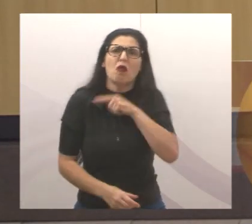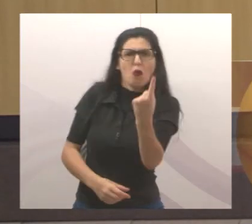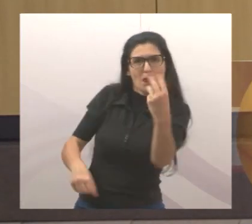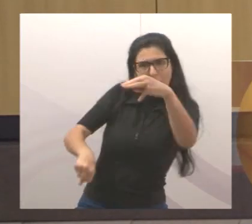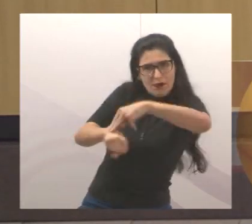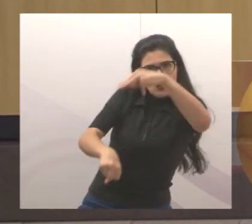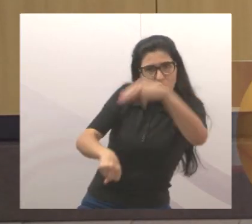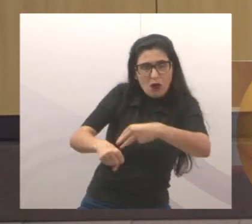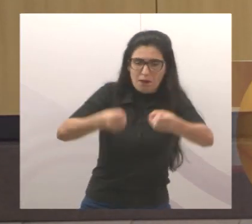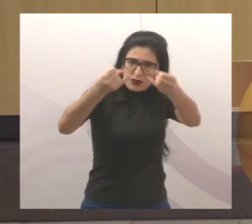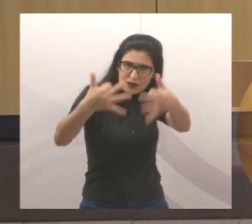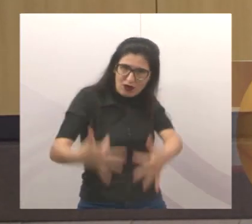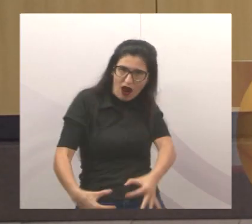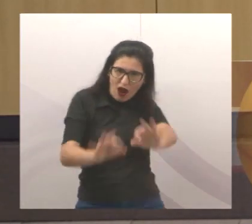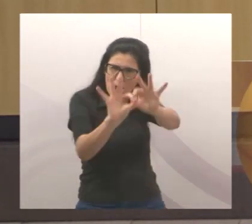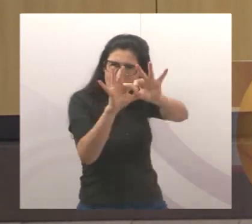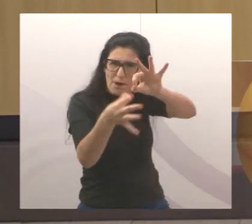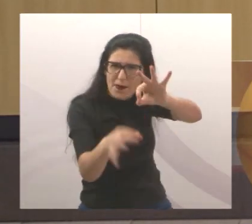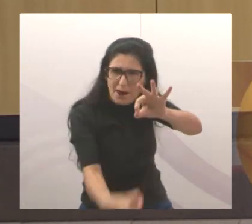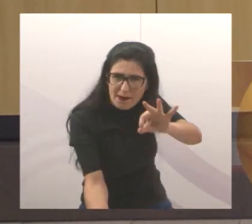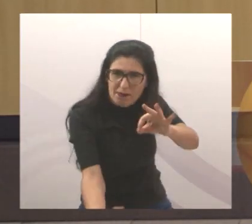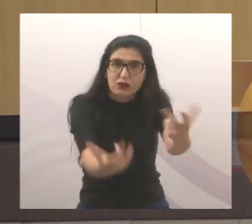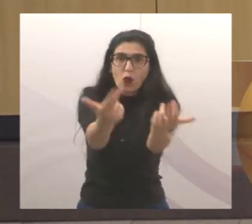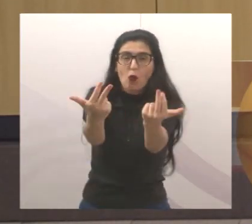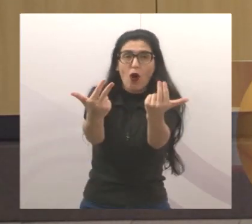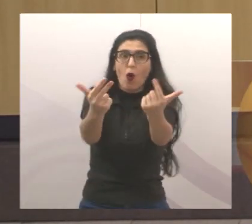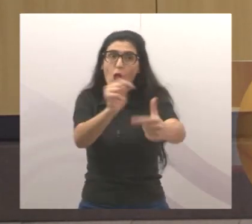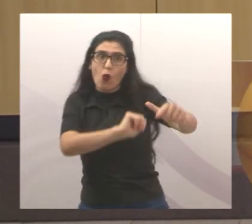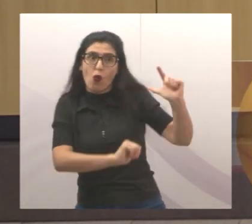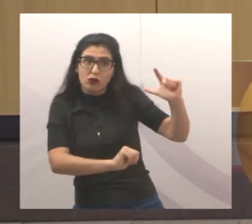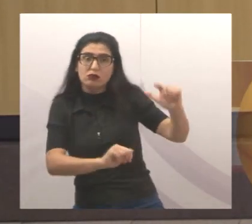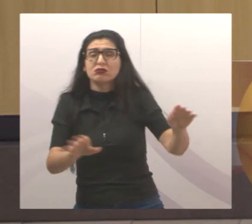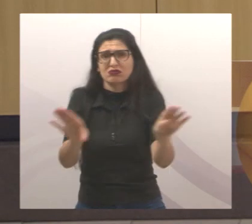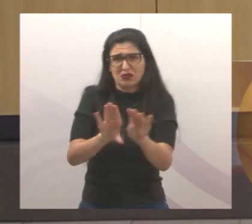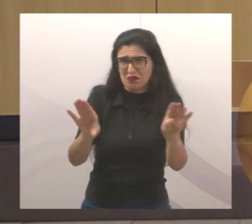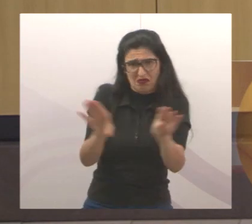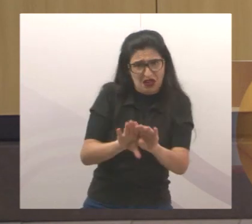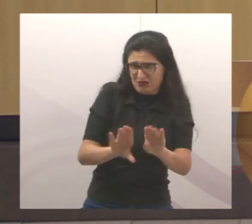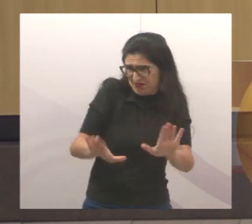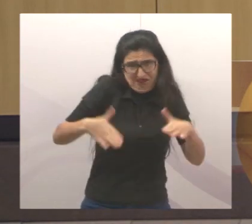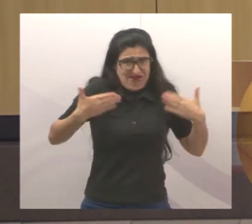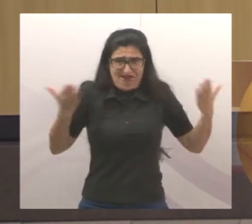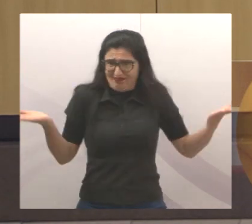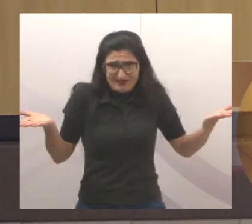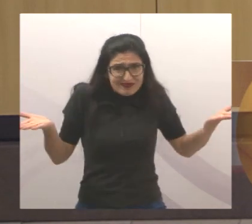justificar. Da mesma forma que foi a outra, não teve também na outra.